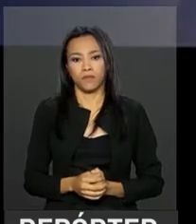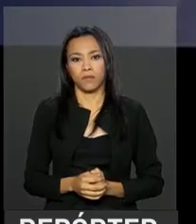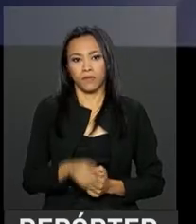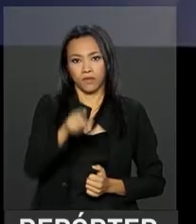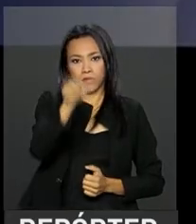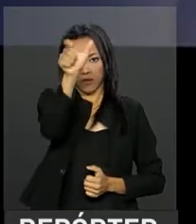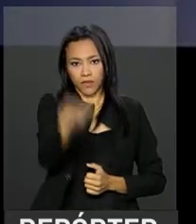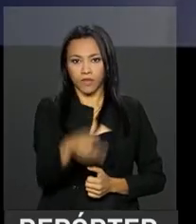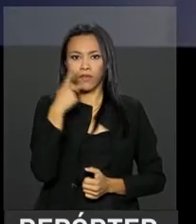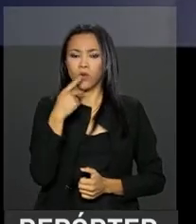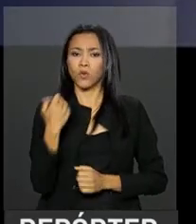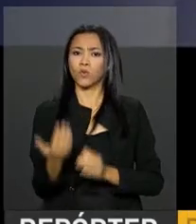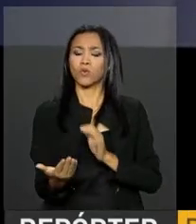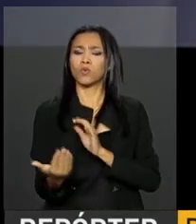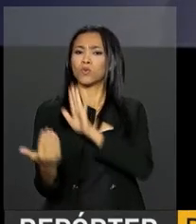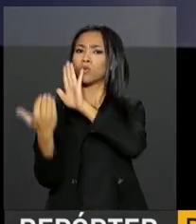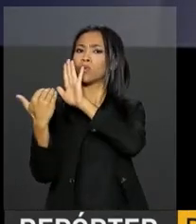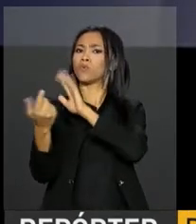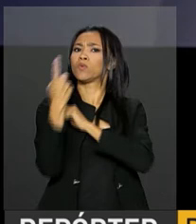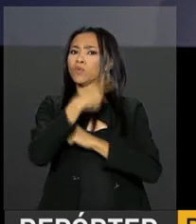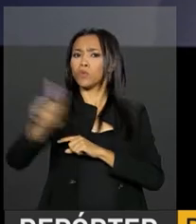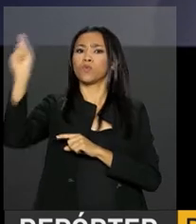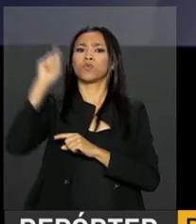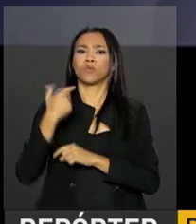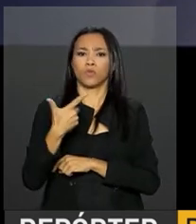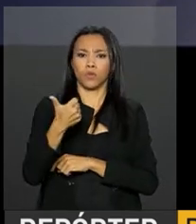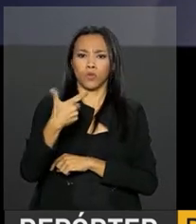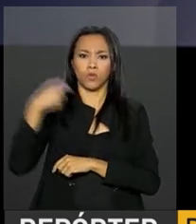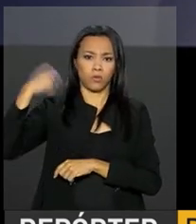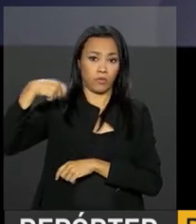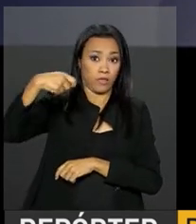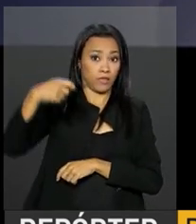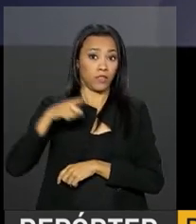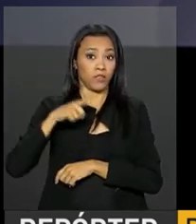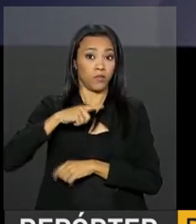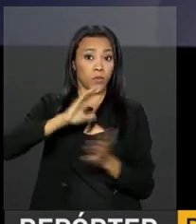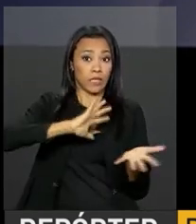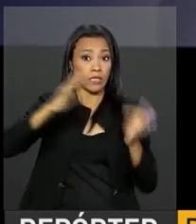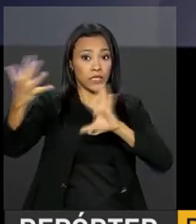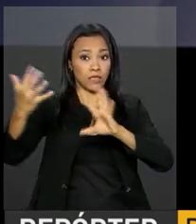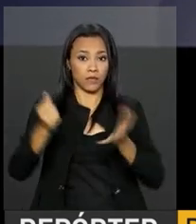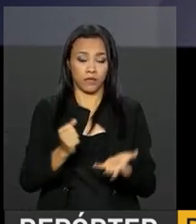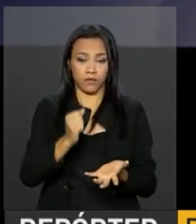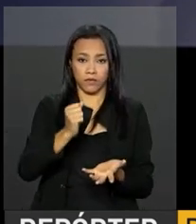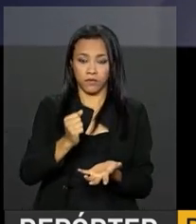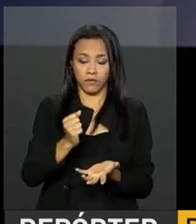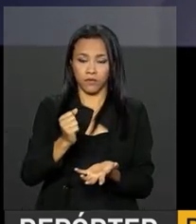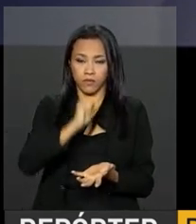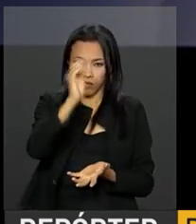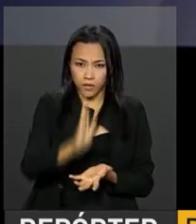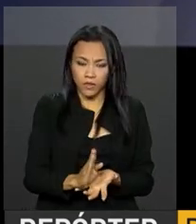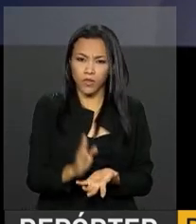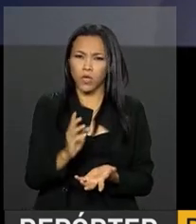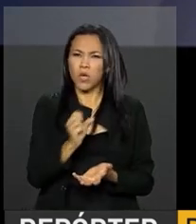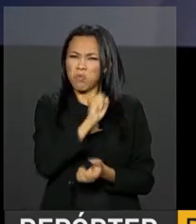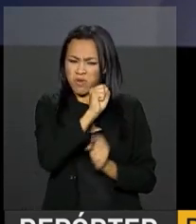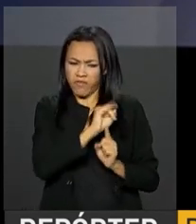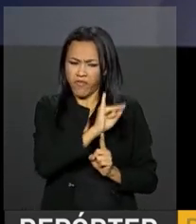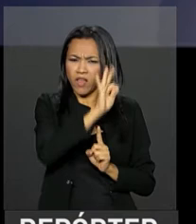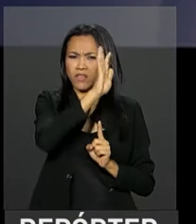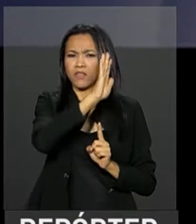Nos últimos 12 meses, nós fizemos uma enorme transição no Brasil. Saímos de uma inflação que